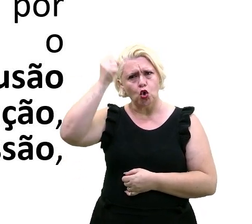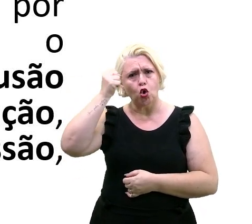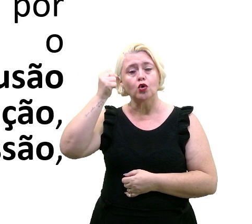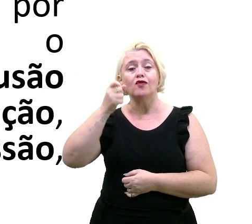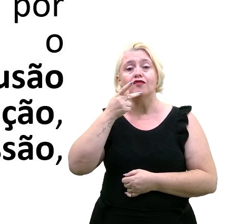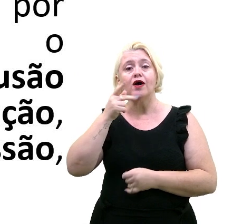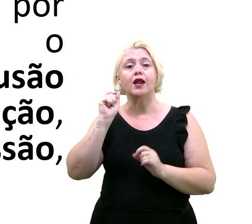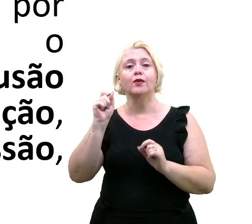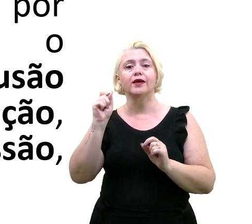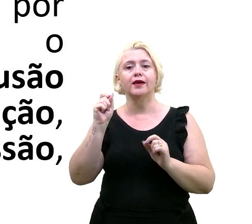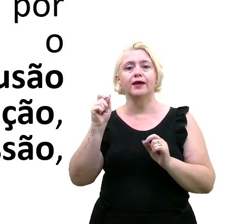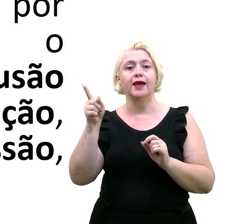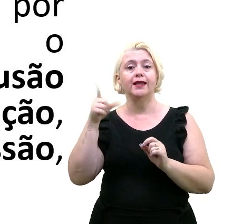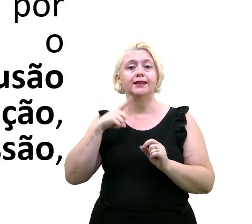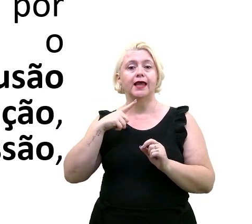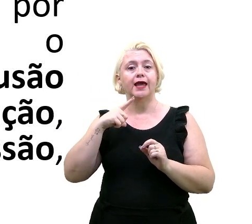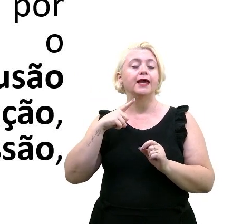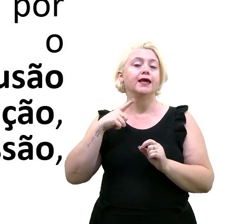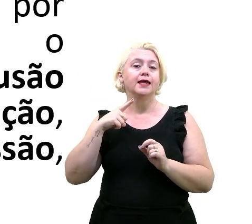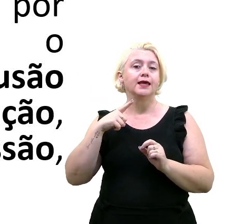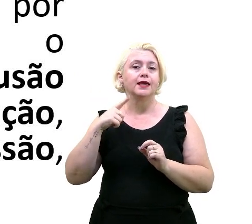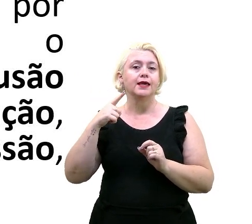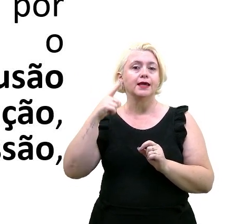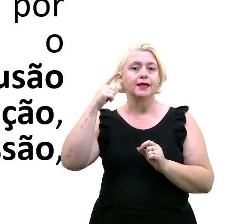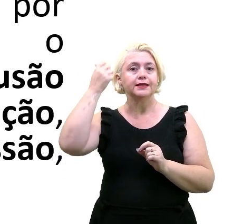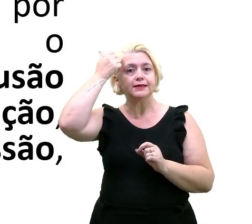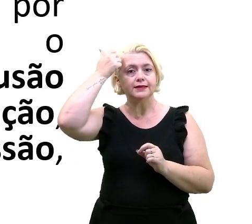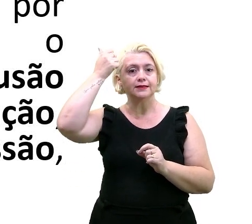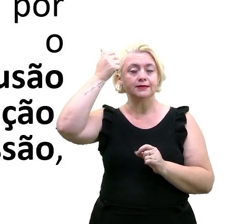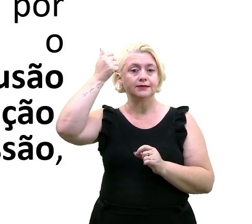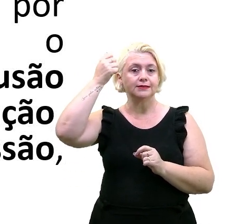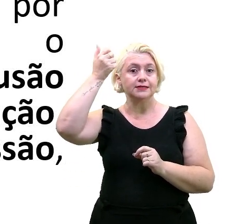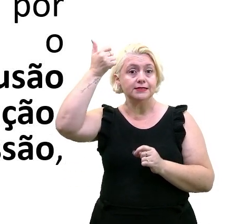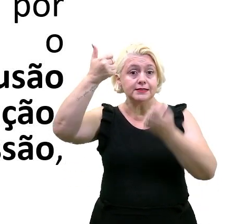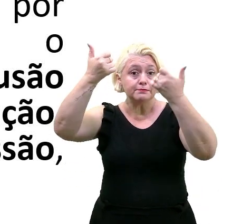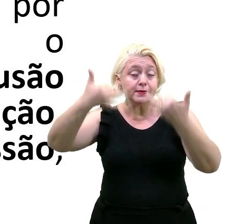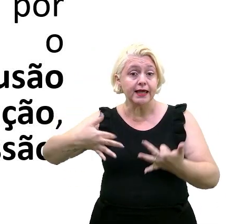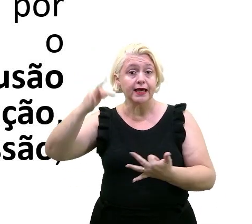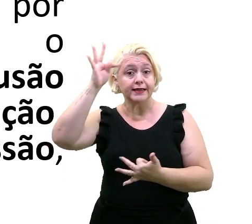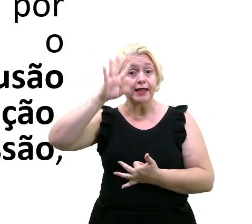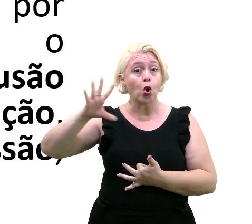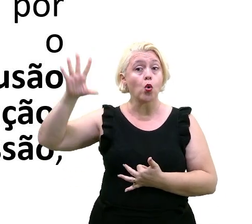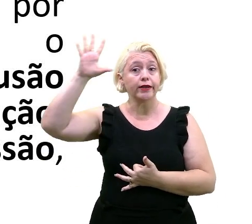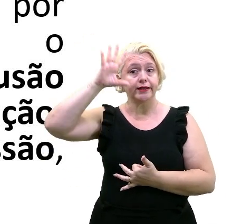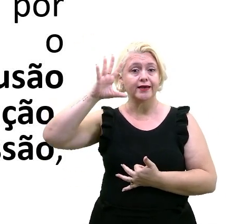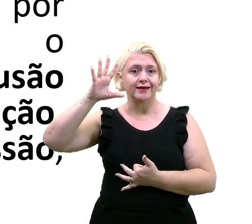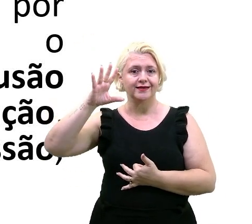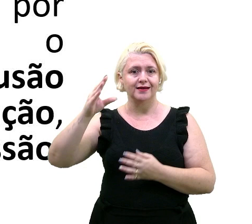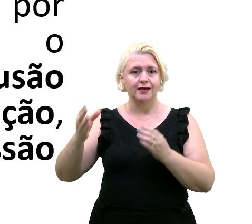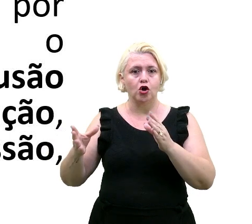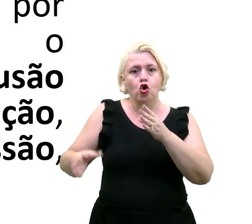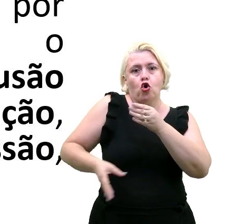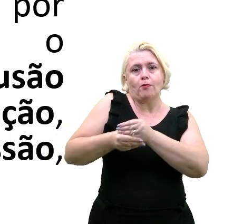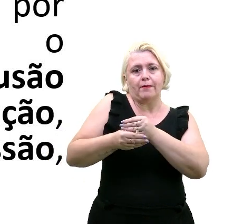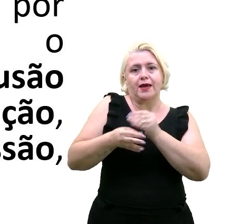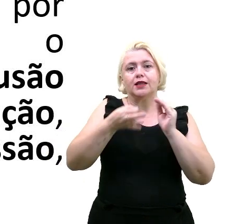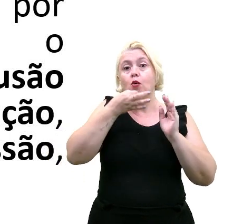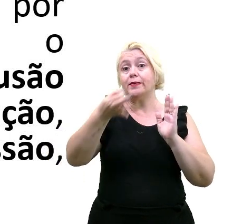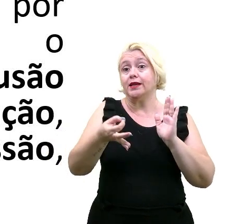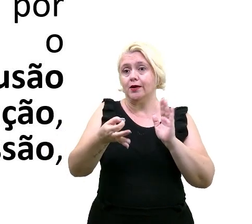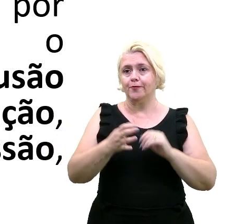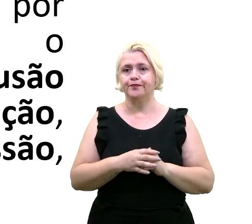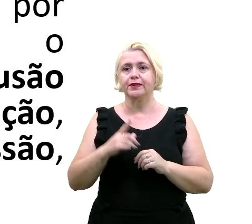para dar força ao argumento as os termos aí palavras destacadas